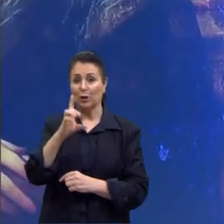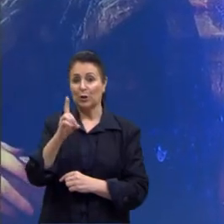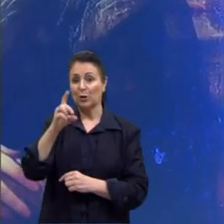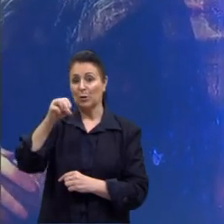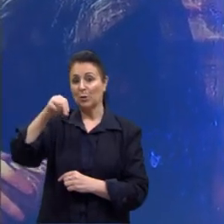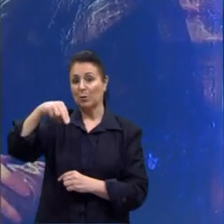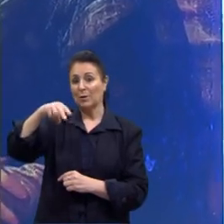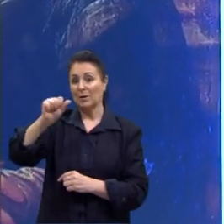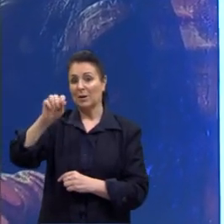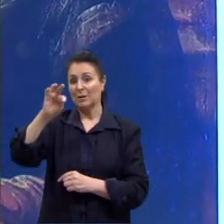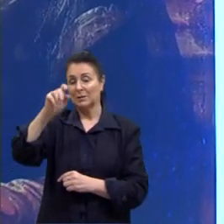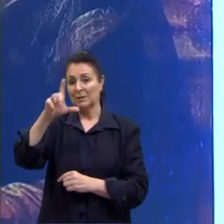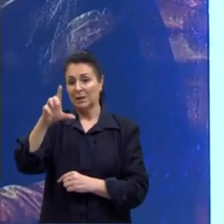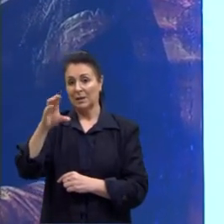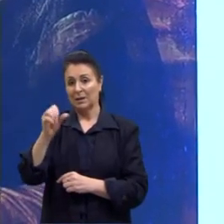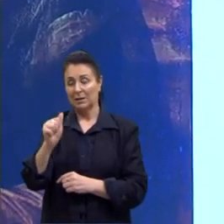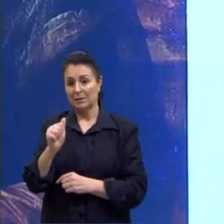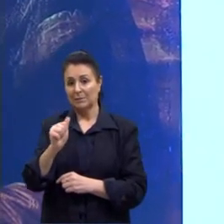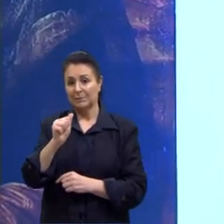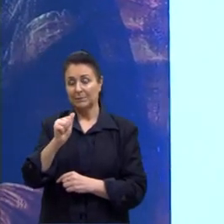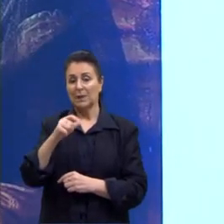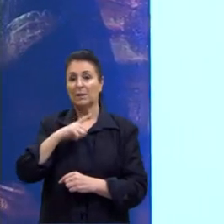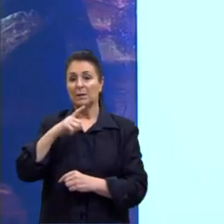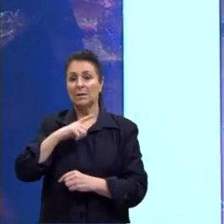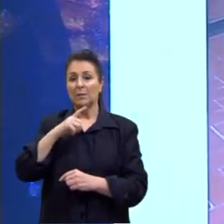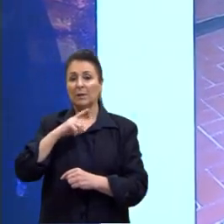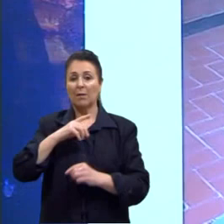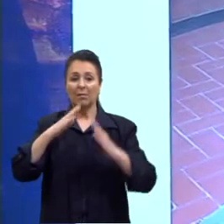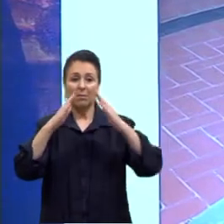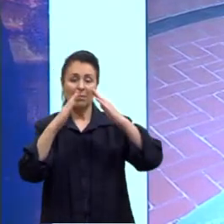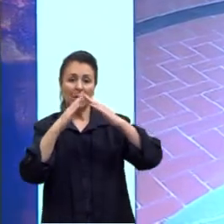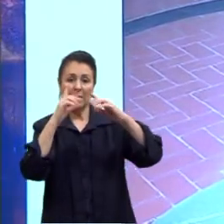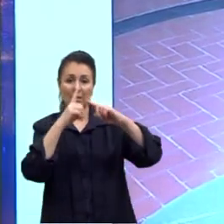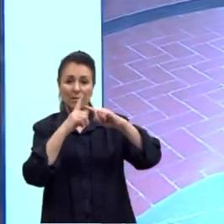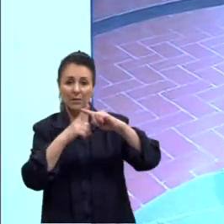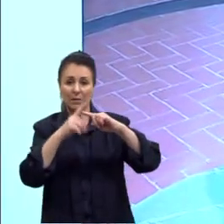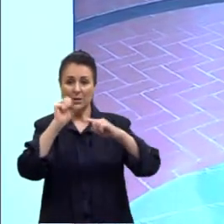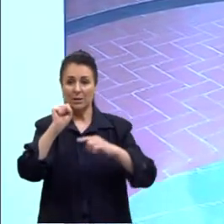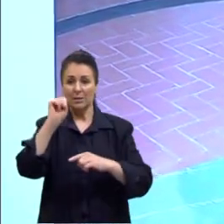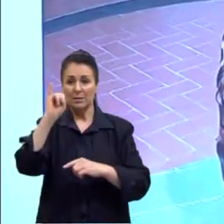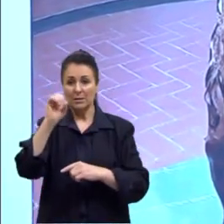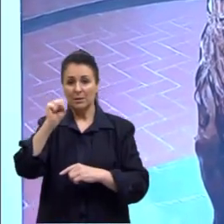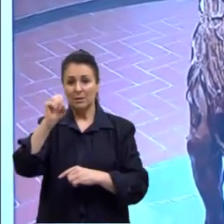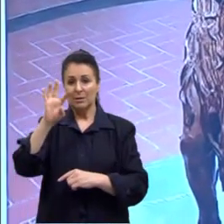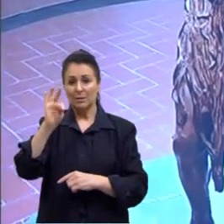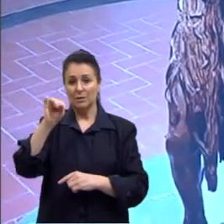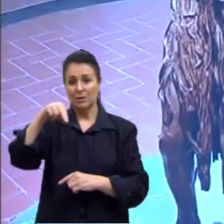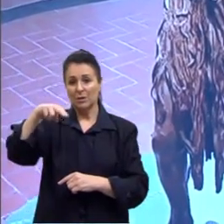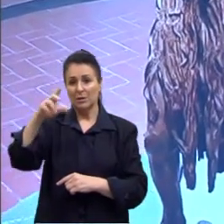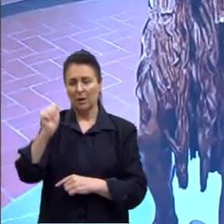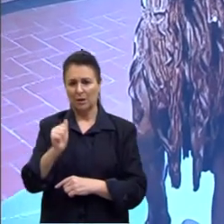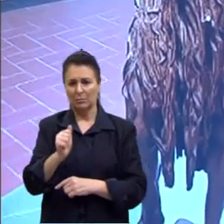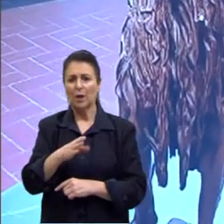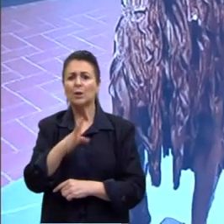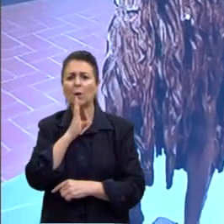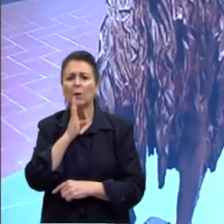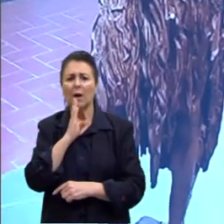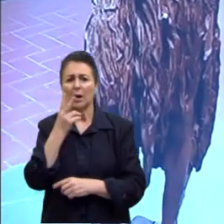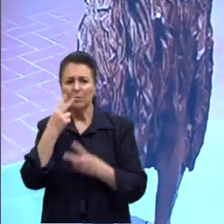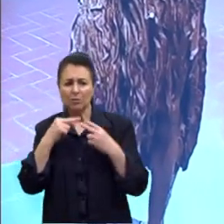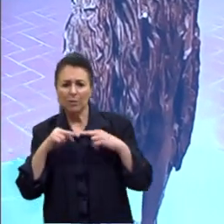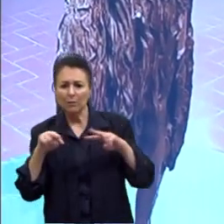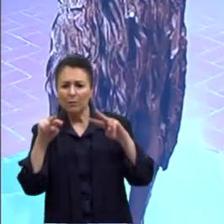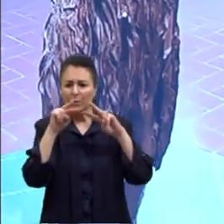d1455 e nós temos a pintura da Capela Sistina né gente todo mundo também já ouviu falar já viu